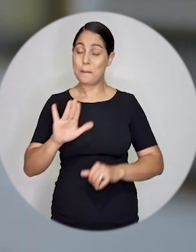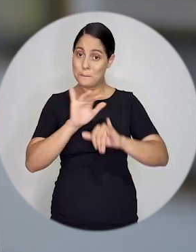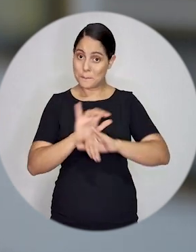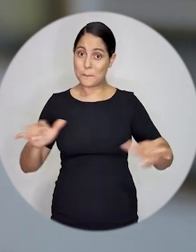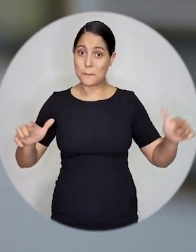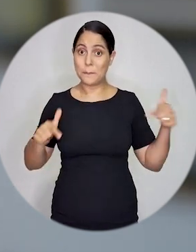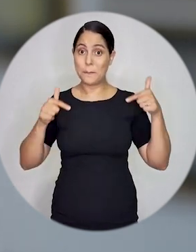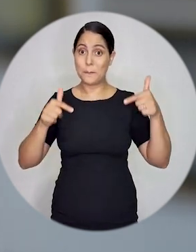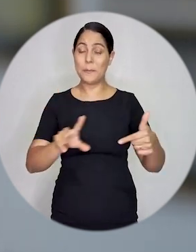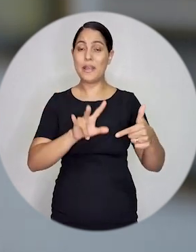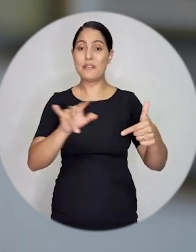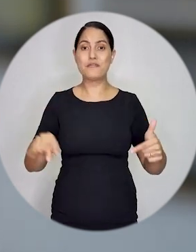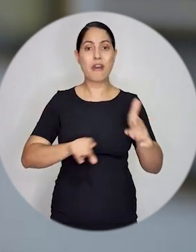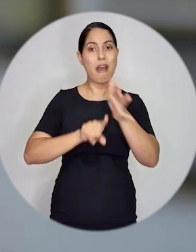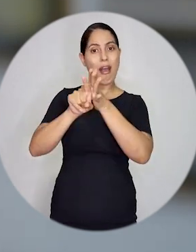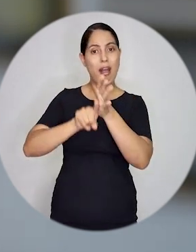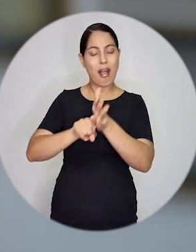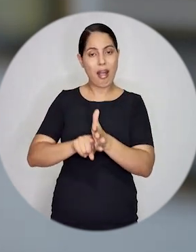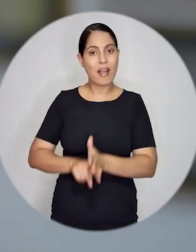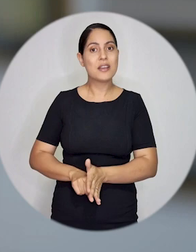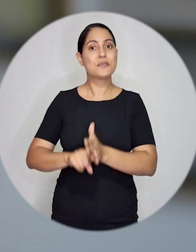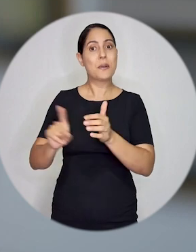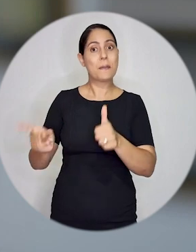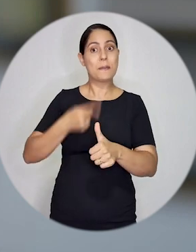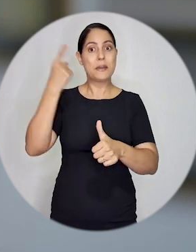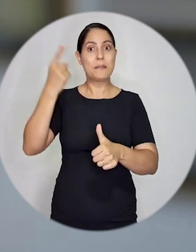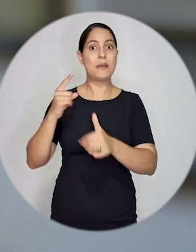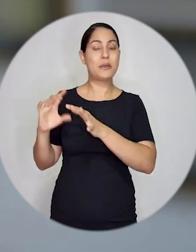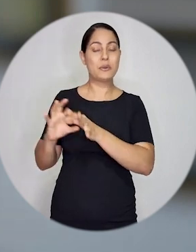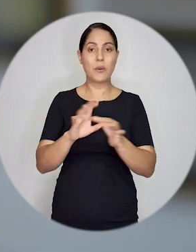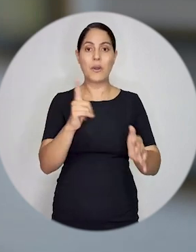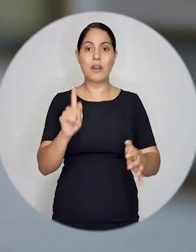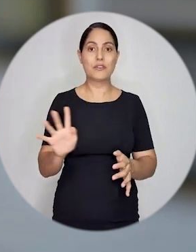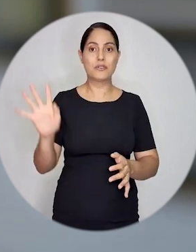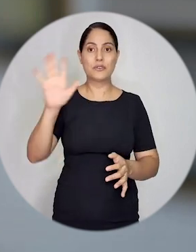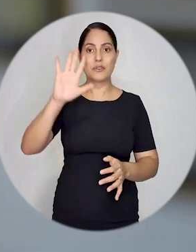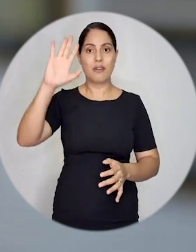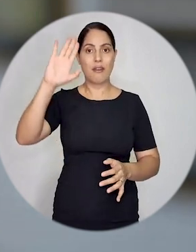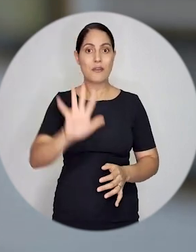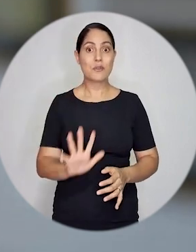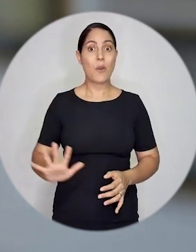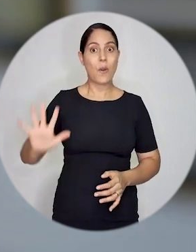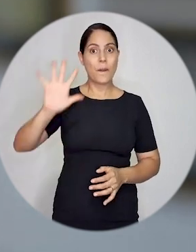Nacional irá realizar o primeiro estudo demográfico da advocacia brasileira, o